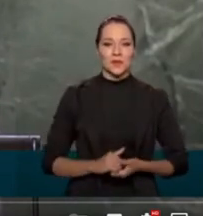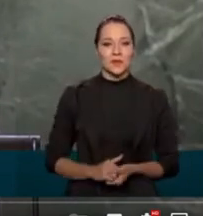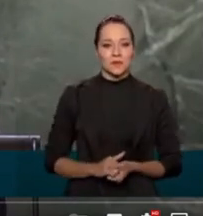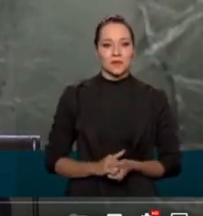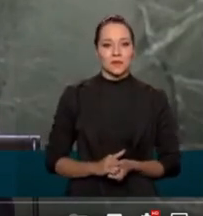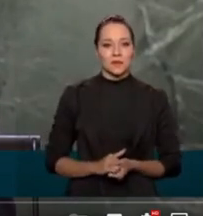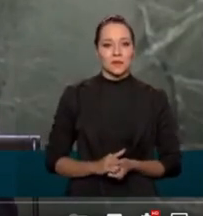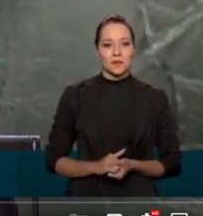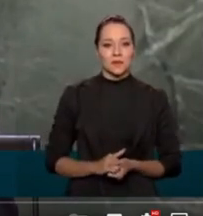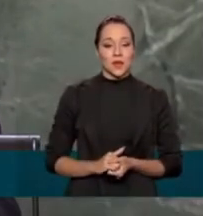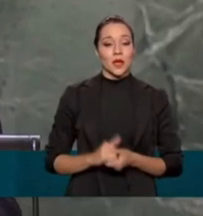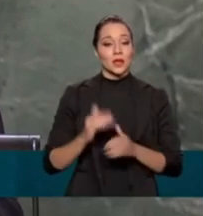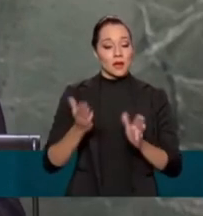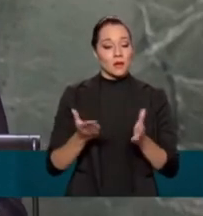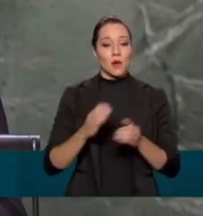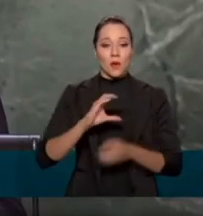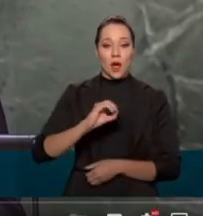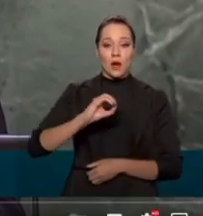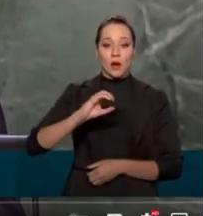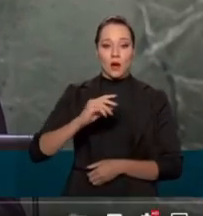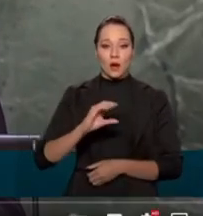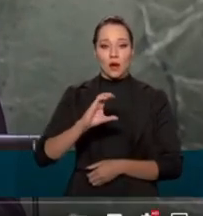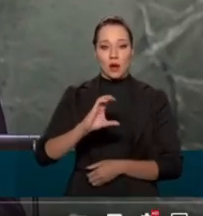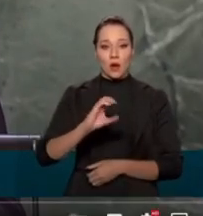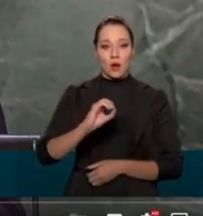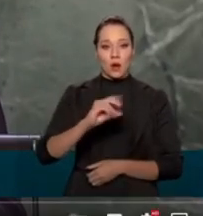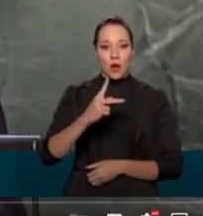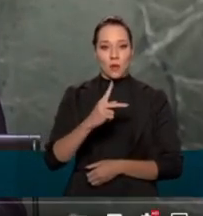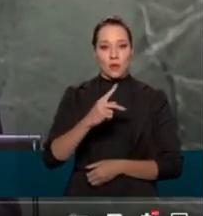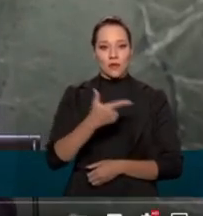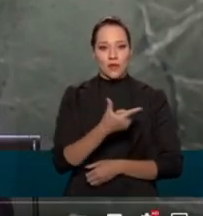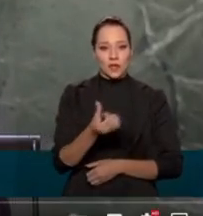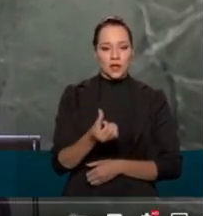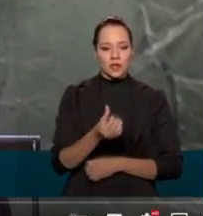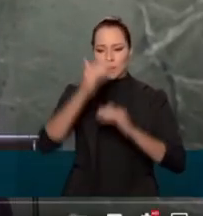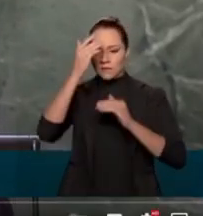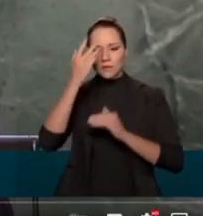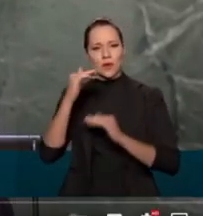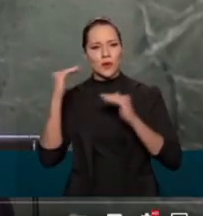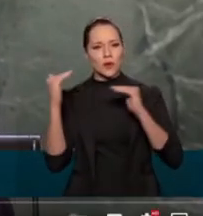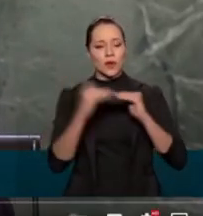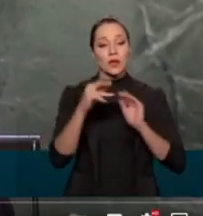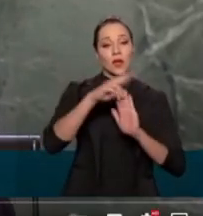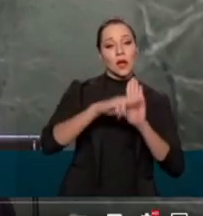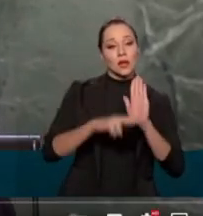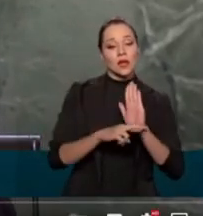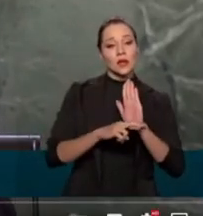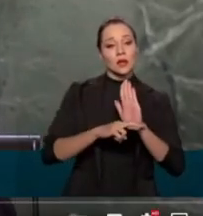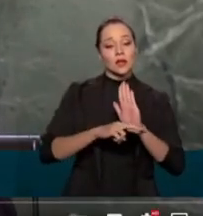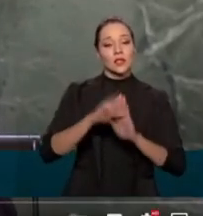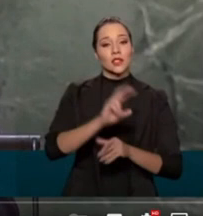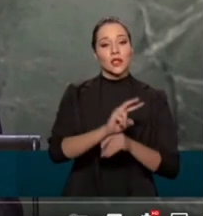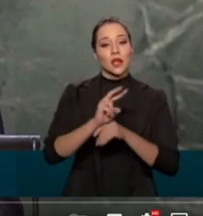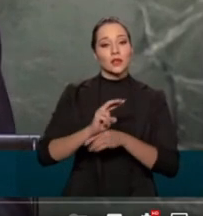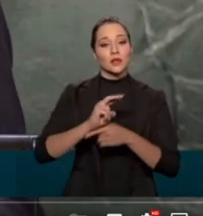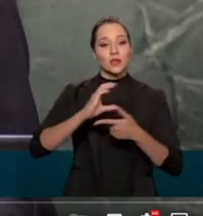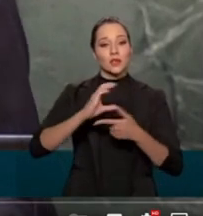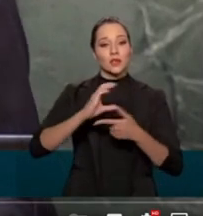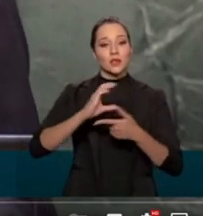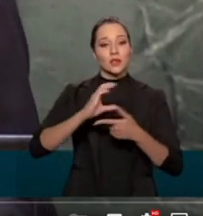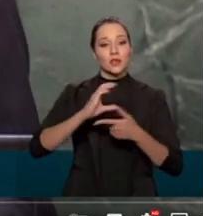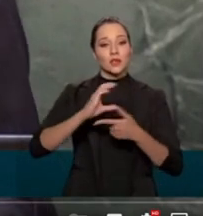I por ocasião da Cópia 26 buscaremos consenso sobre as regras do mercado de crédito de carbono